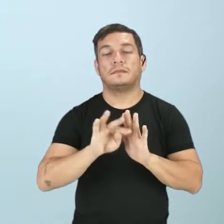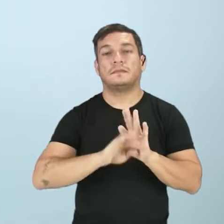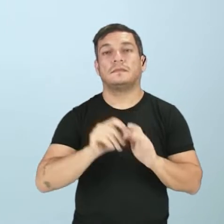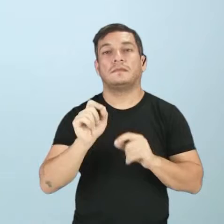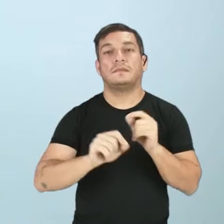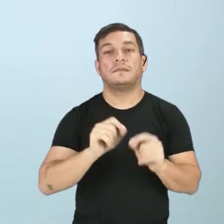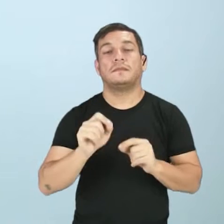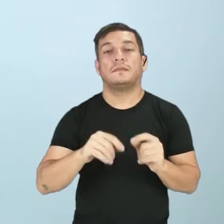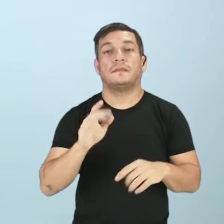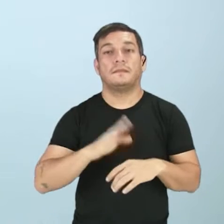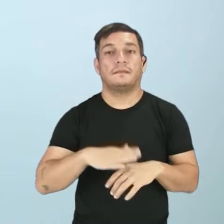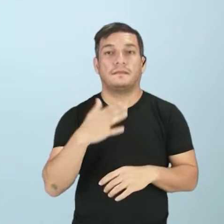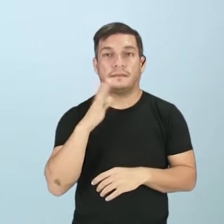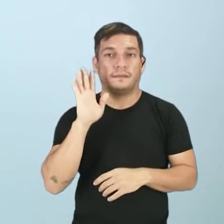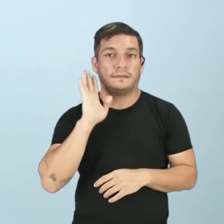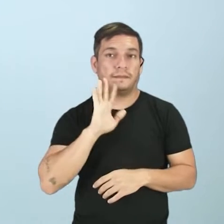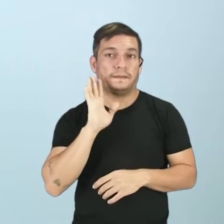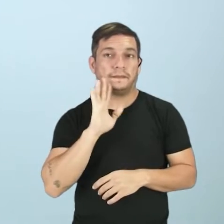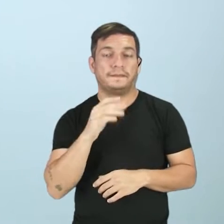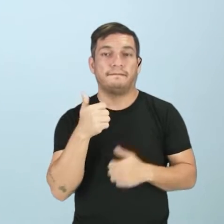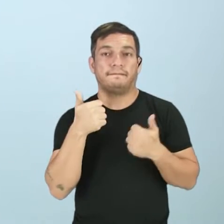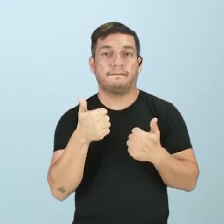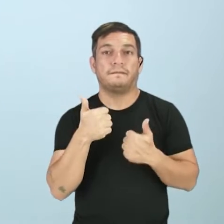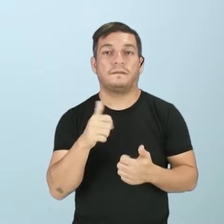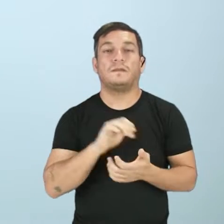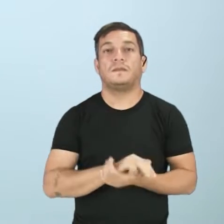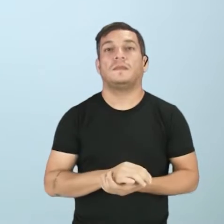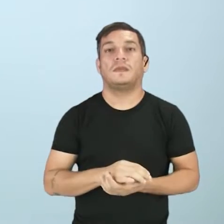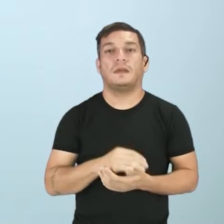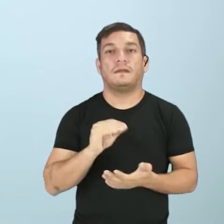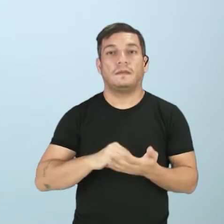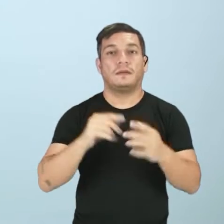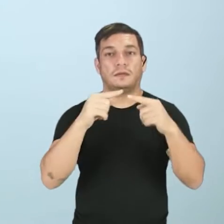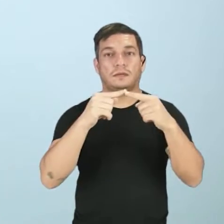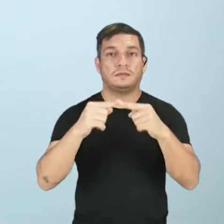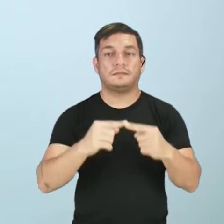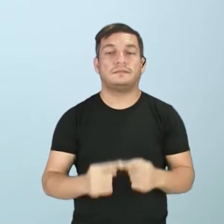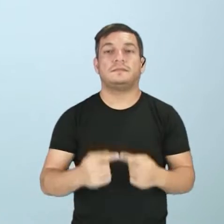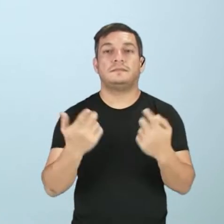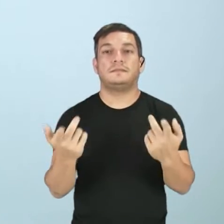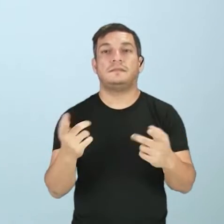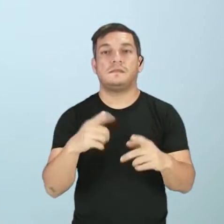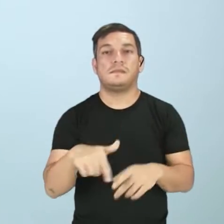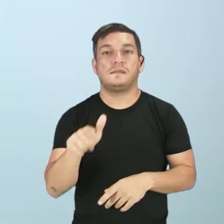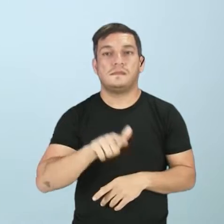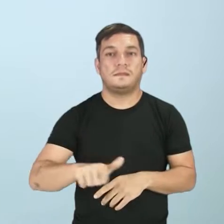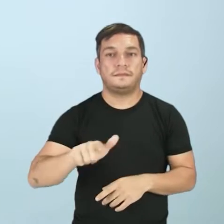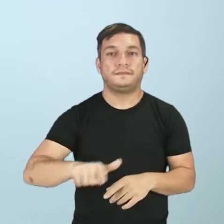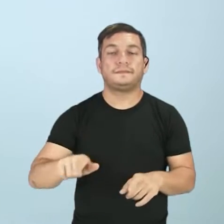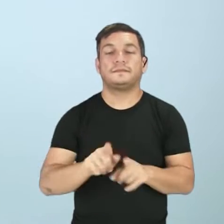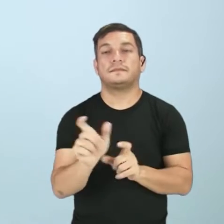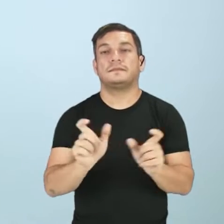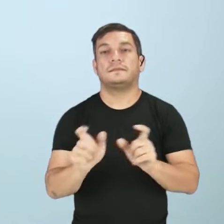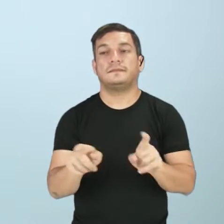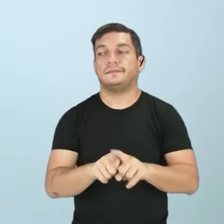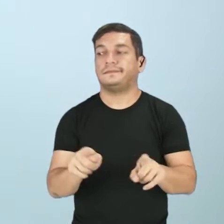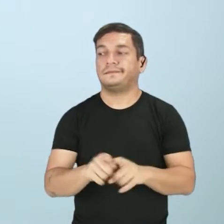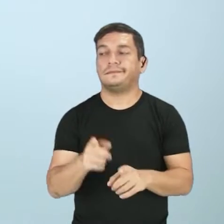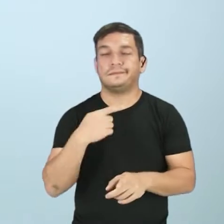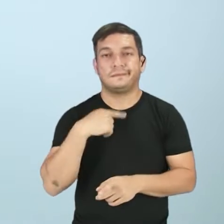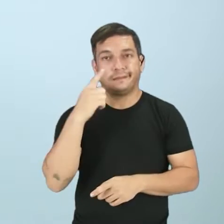texto mais agradável, menos incoerente, né? Menos redundante, menos repetitivo. Ah, e olha aqui